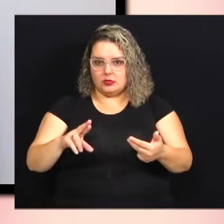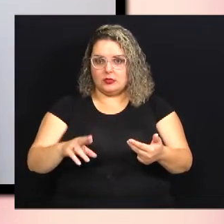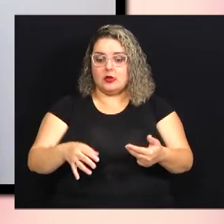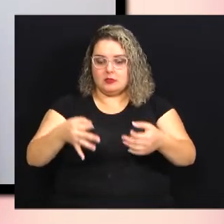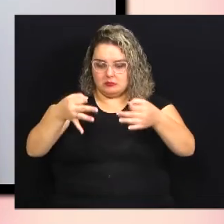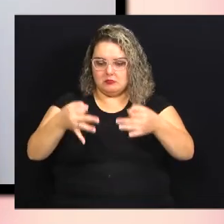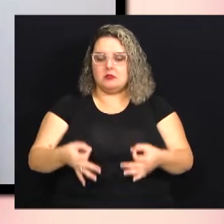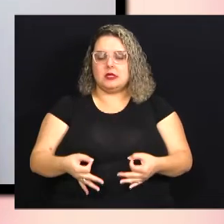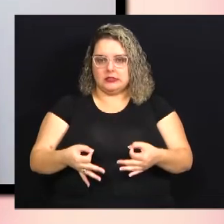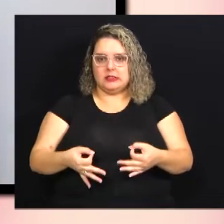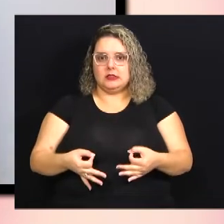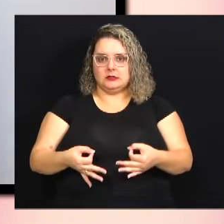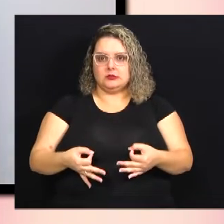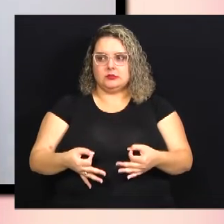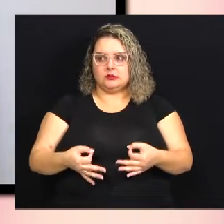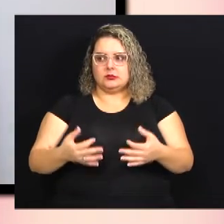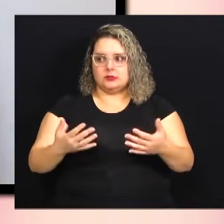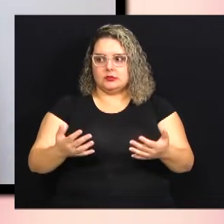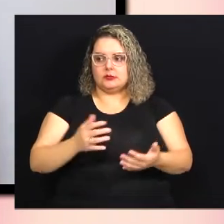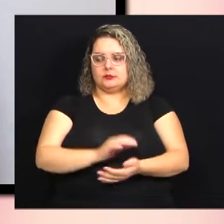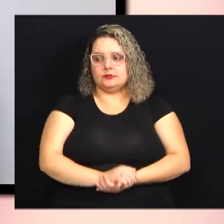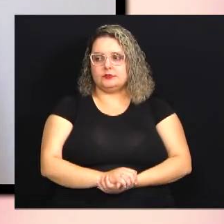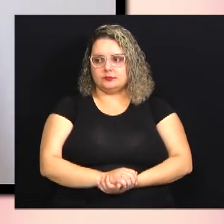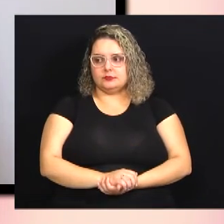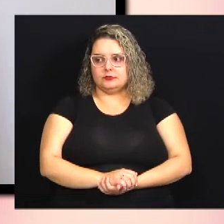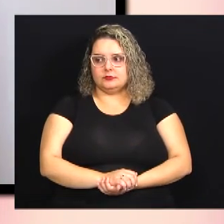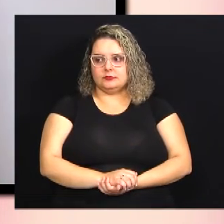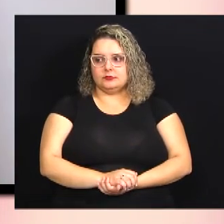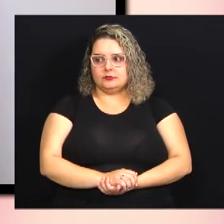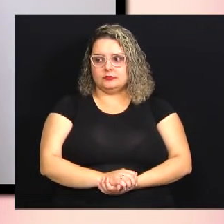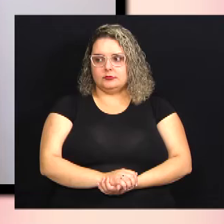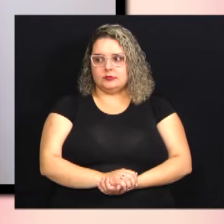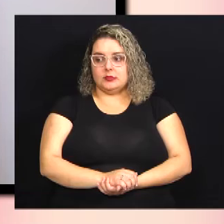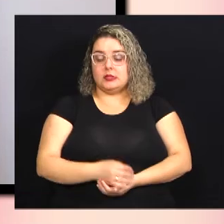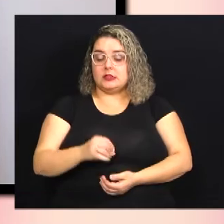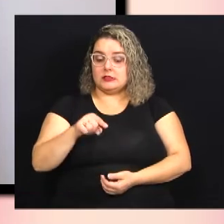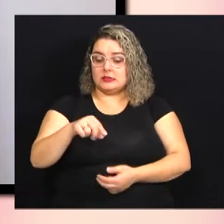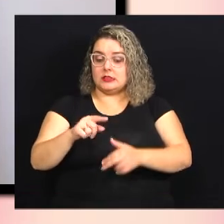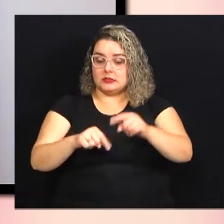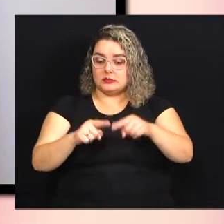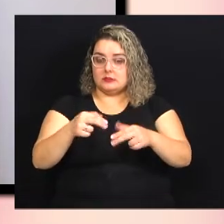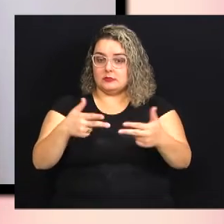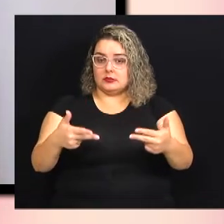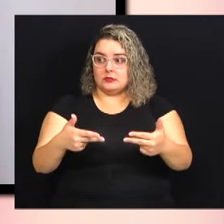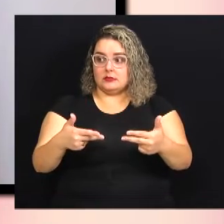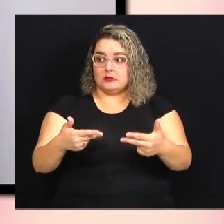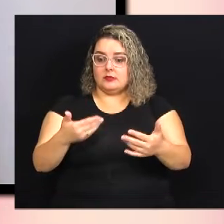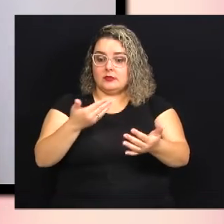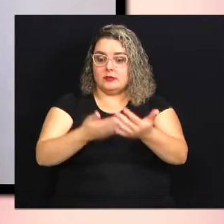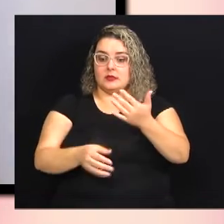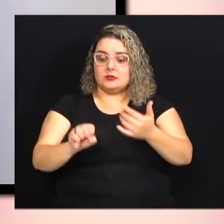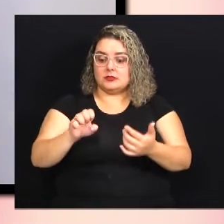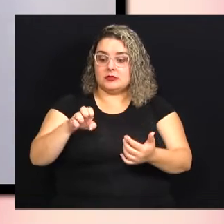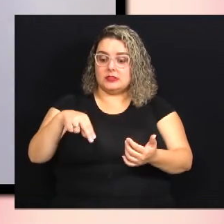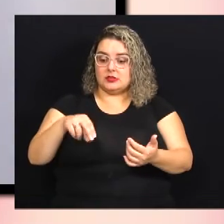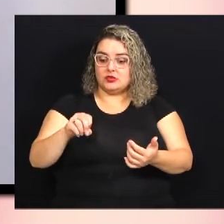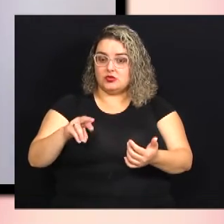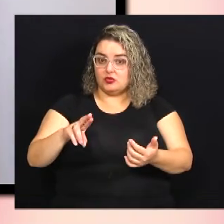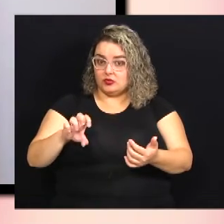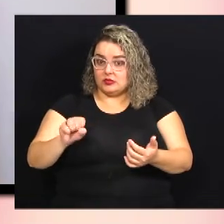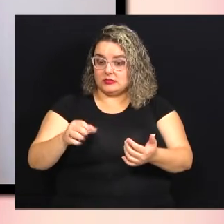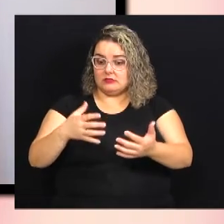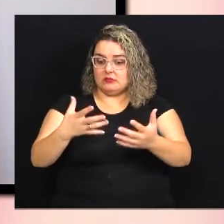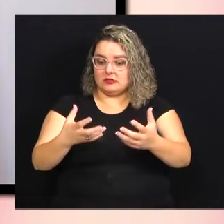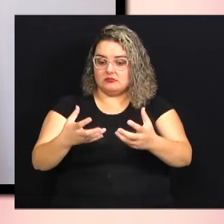é preciso, né? E se esse instrumento vai perdendo sensores,